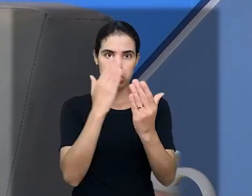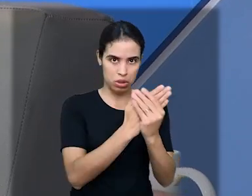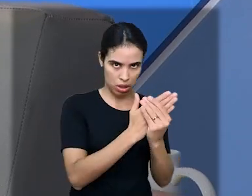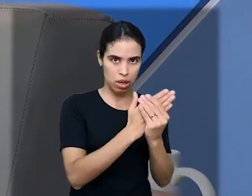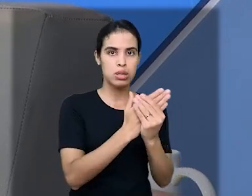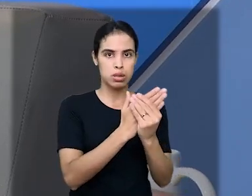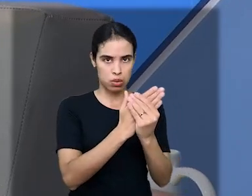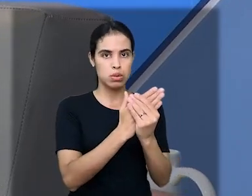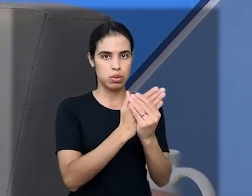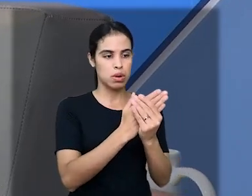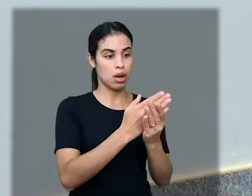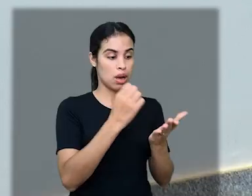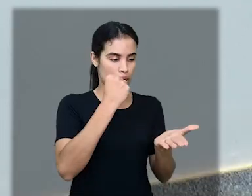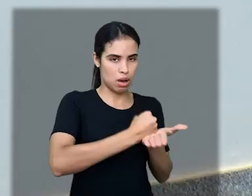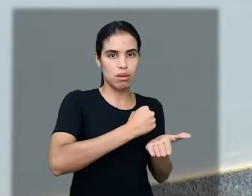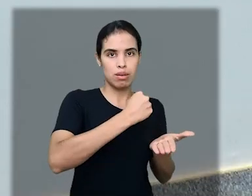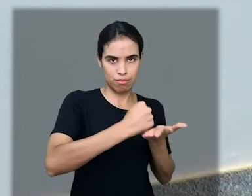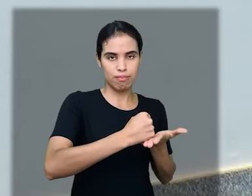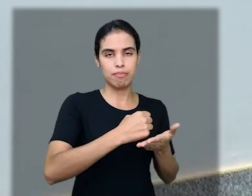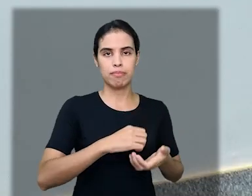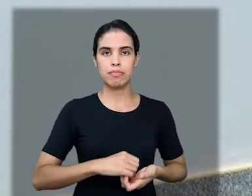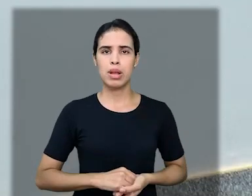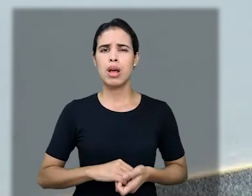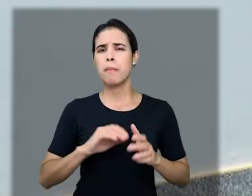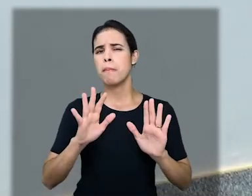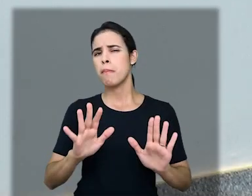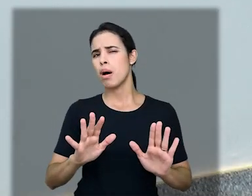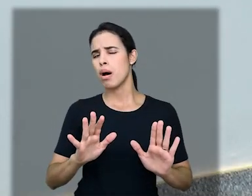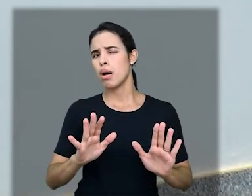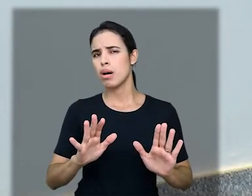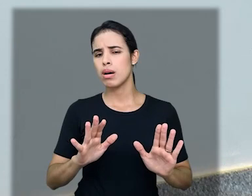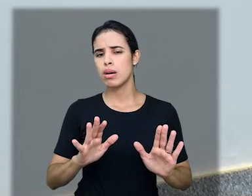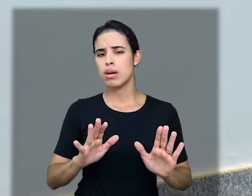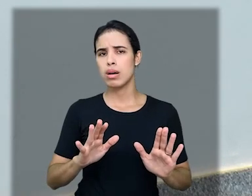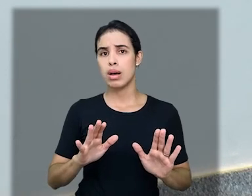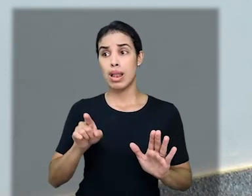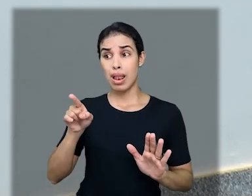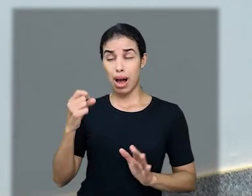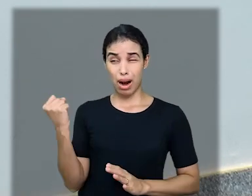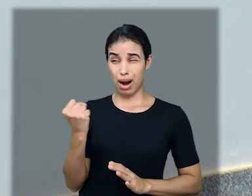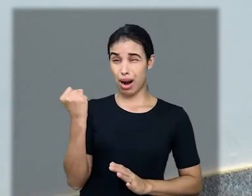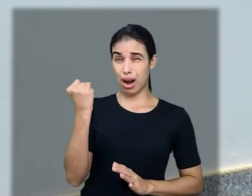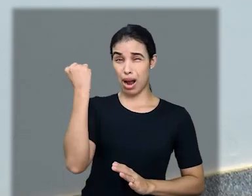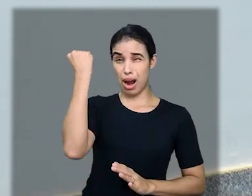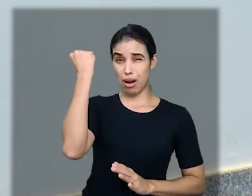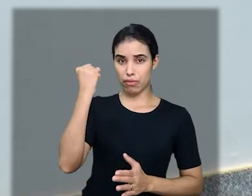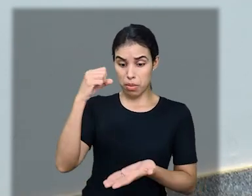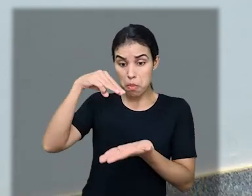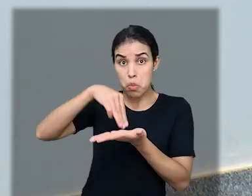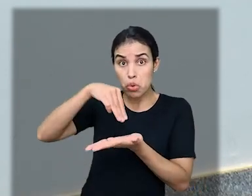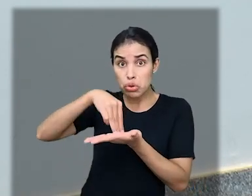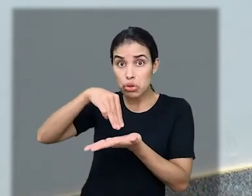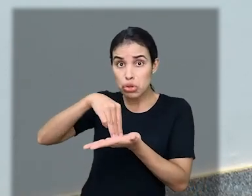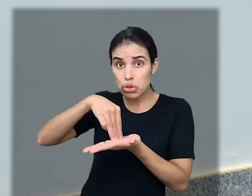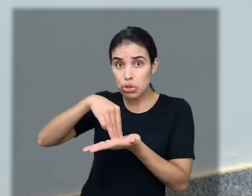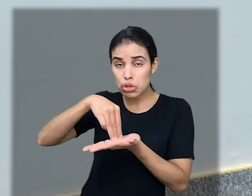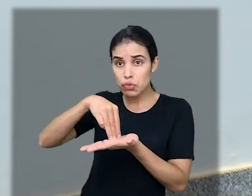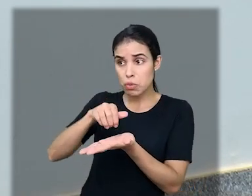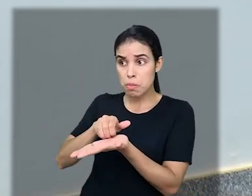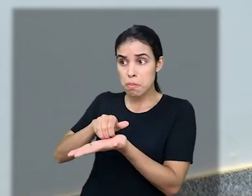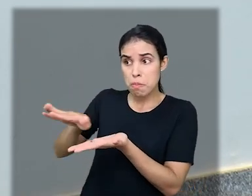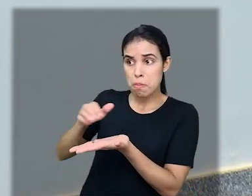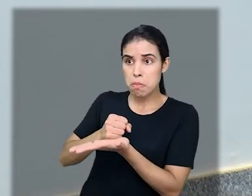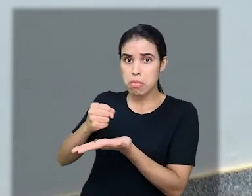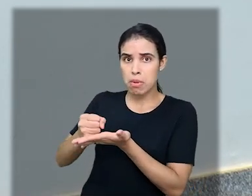para postular esse direito. Em faltas graves extremas, o profissional ele pode ser demitido por justa causa, mesmo se tiver estabilidade, como